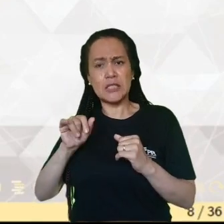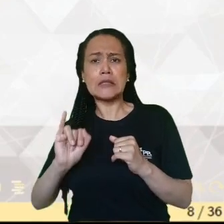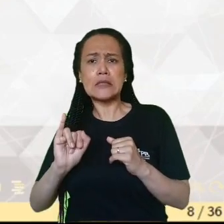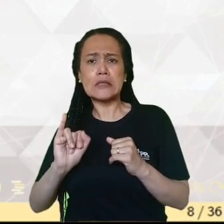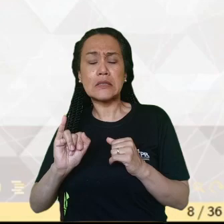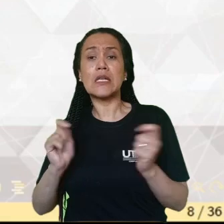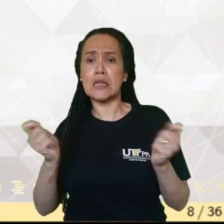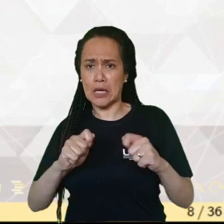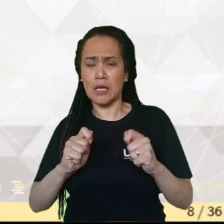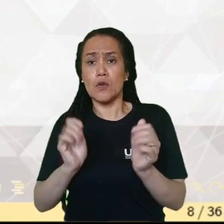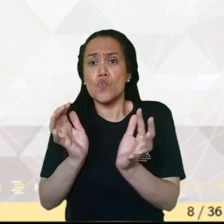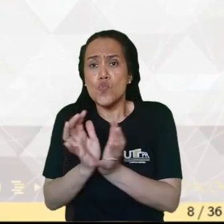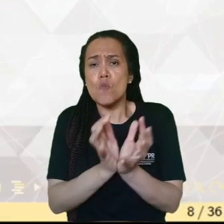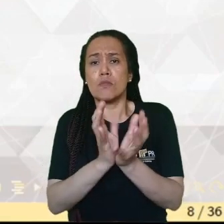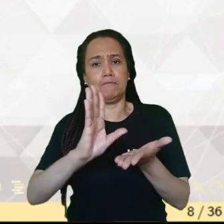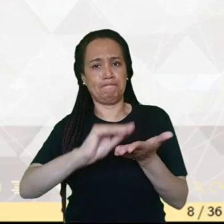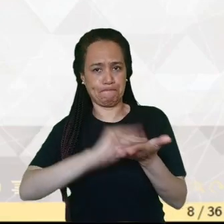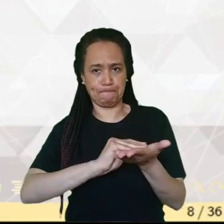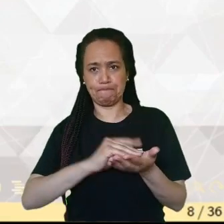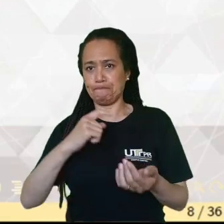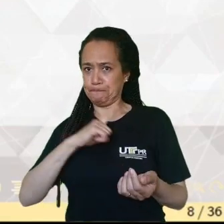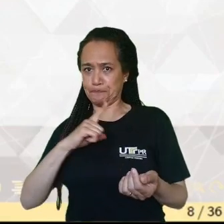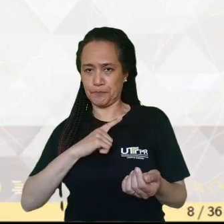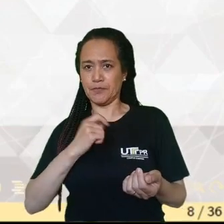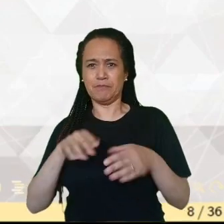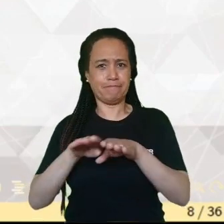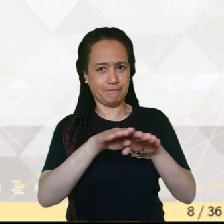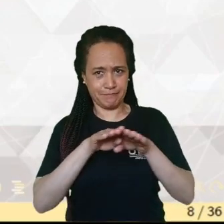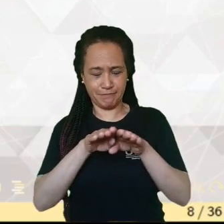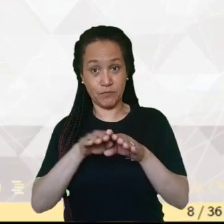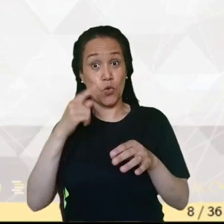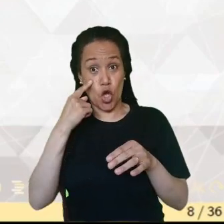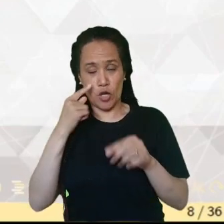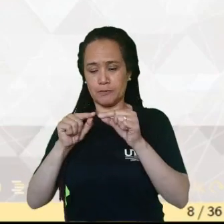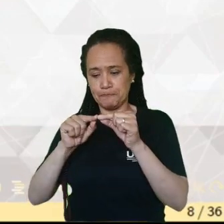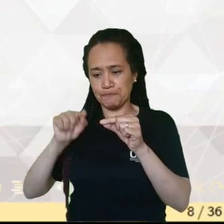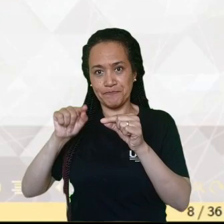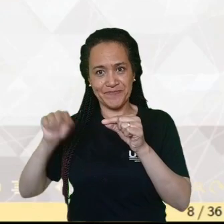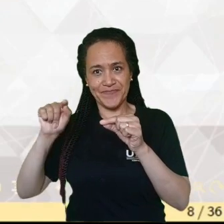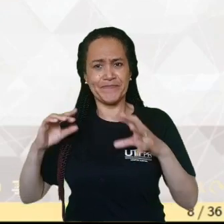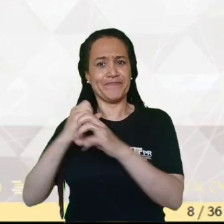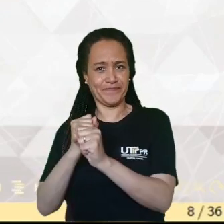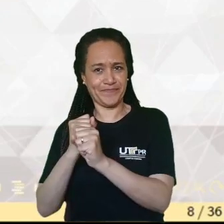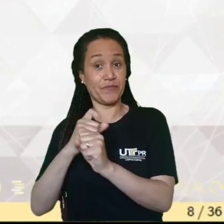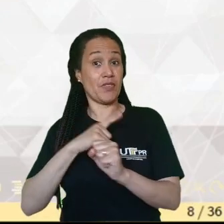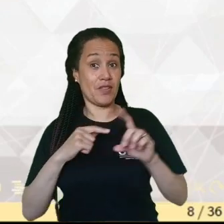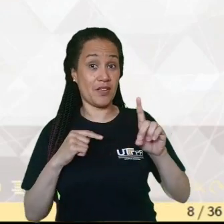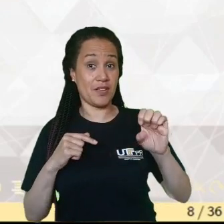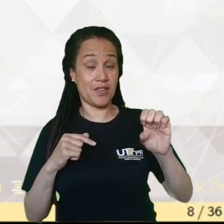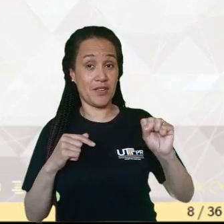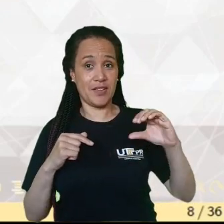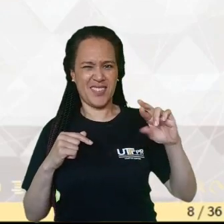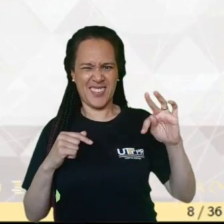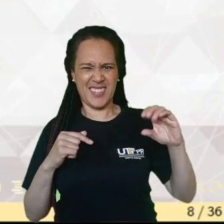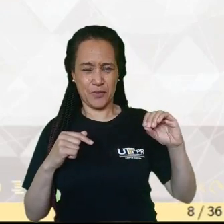xi ela é para o conjunto de dados. E eu tenho aqui, padronizando pela soma de ômega. Então, nós temos para o caso